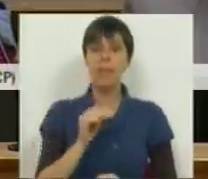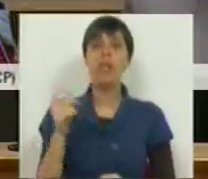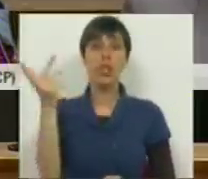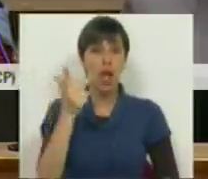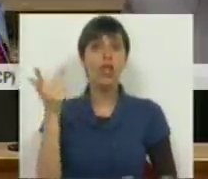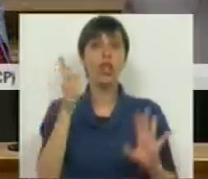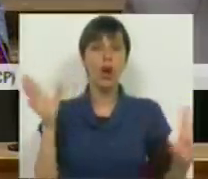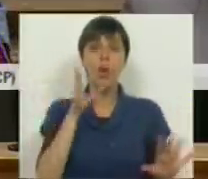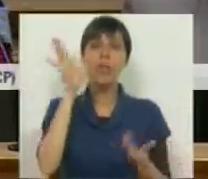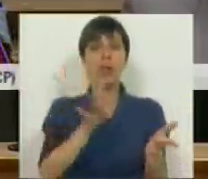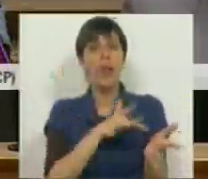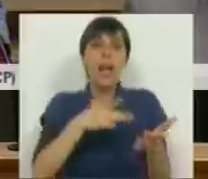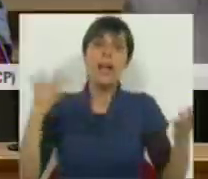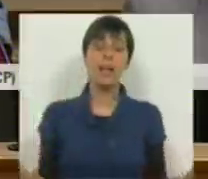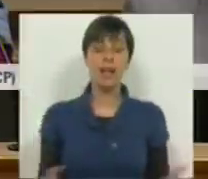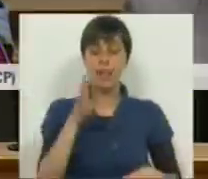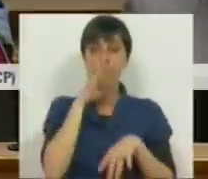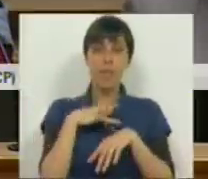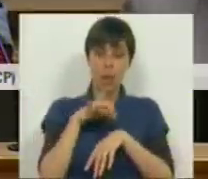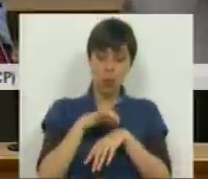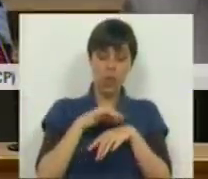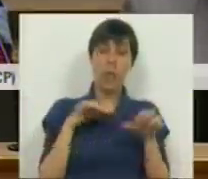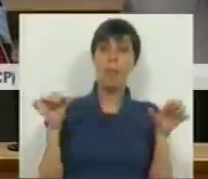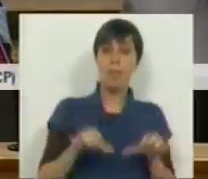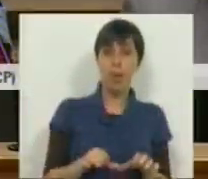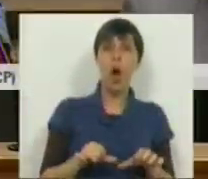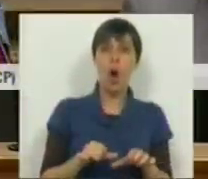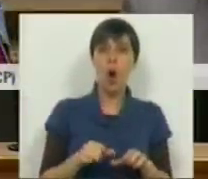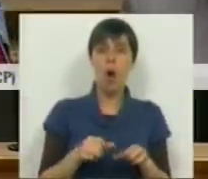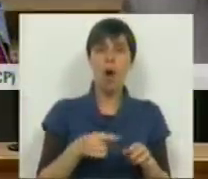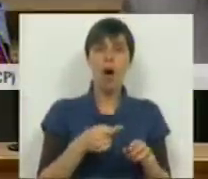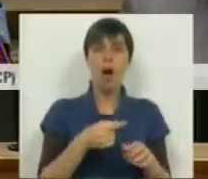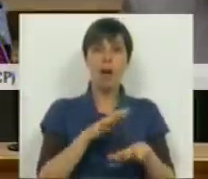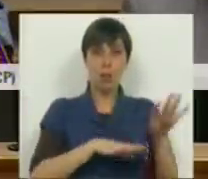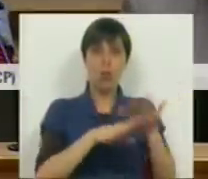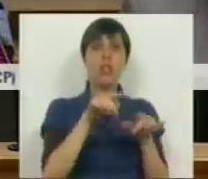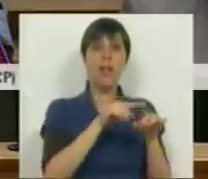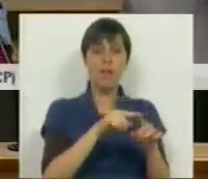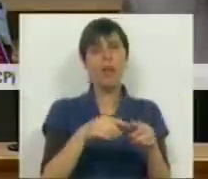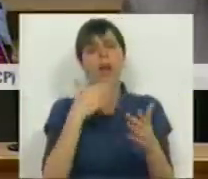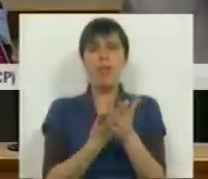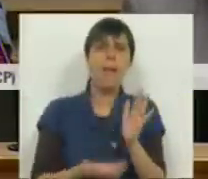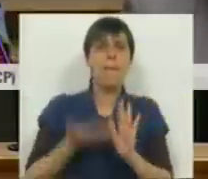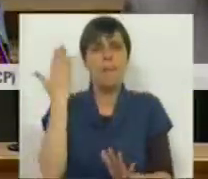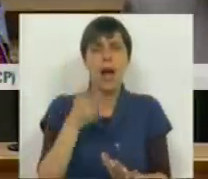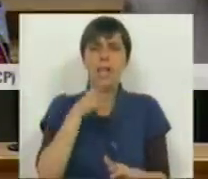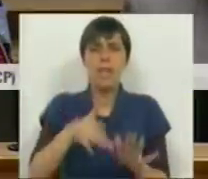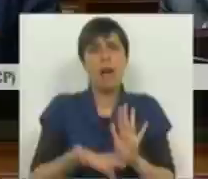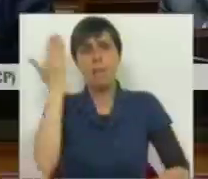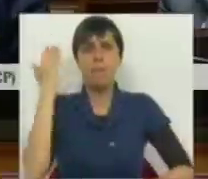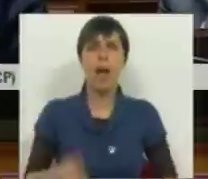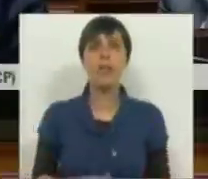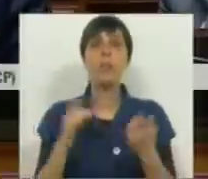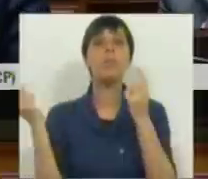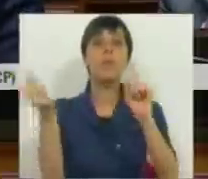da Troika, como diziam na Irlanda. É que se o doente está a piorar com a sangria que está a ser feita, pois que se aumente a sangria.